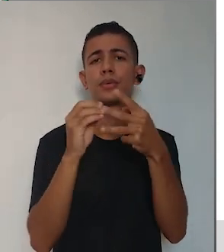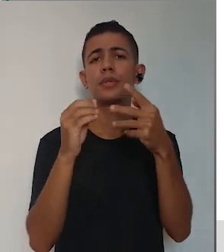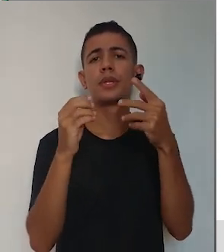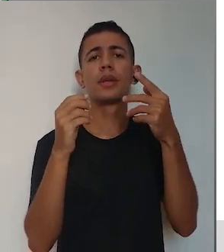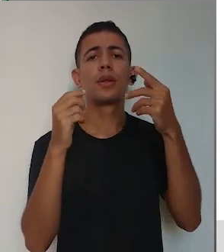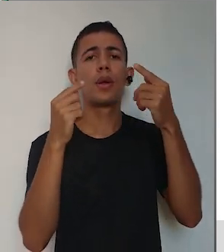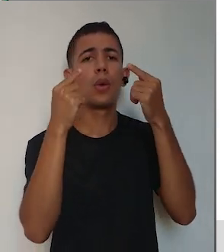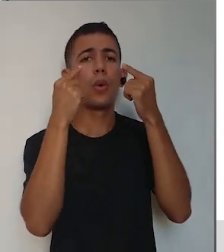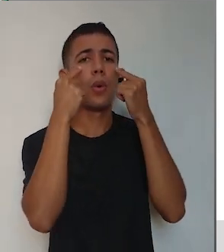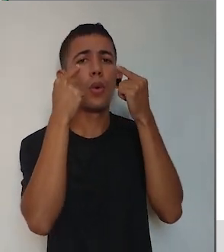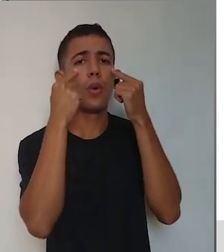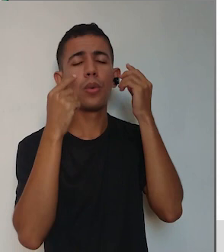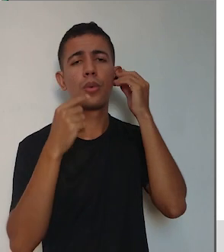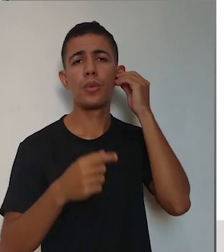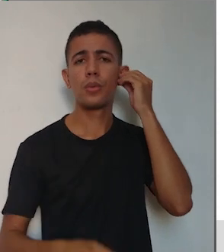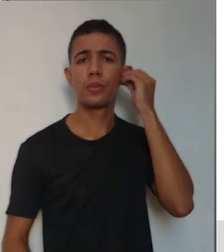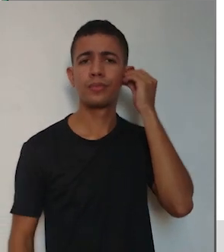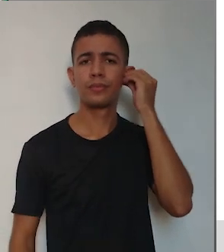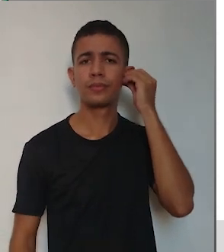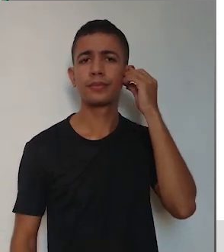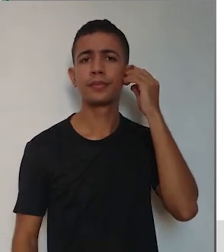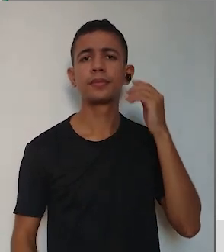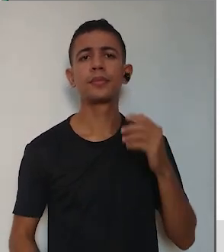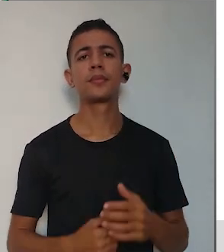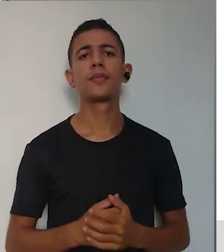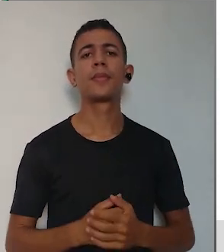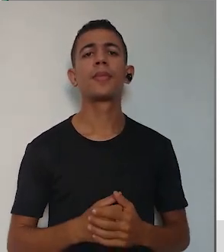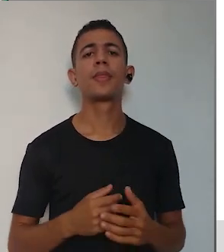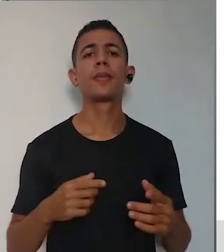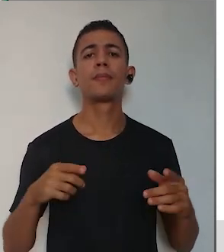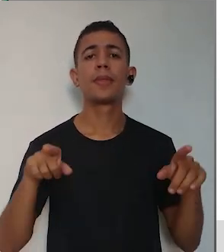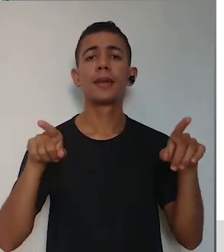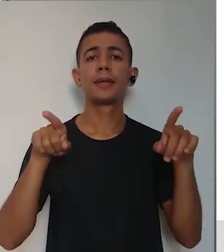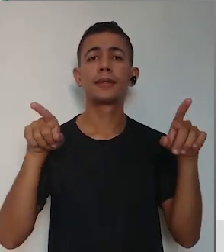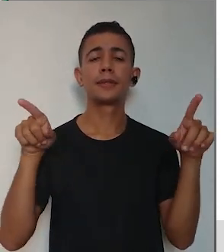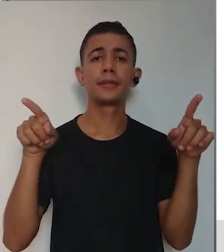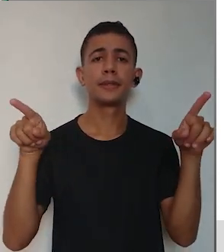individual, como no caso das células da íris no olho